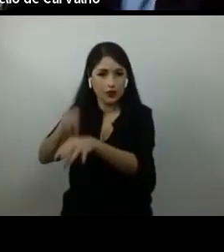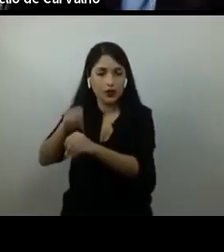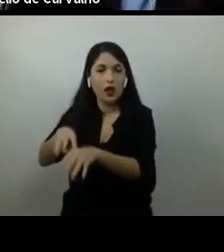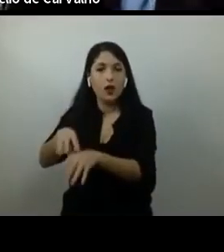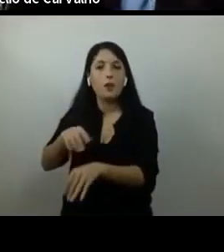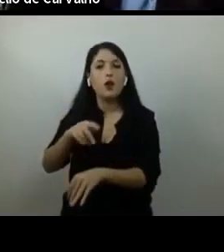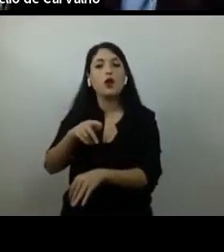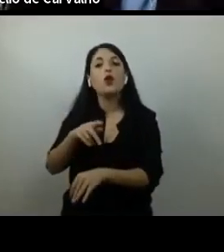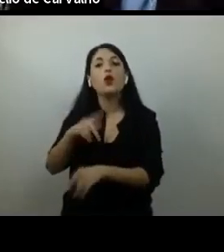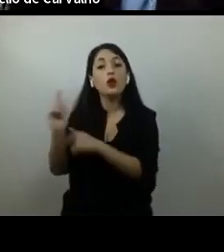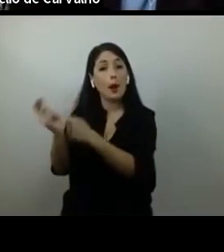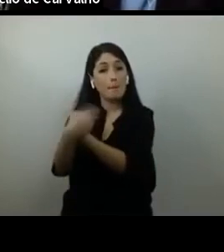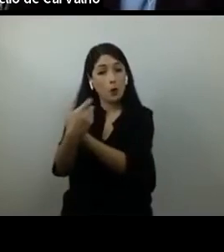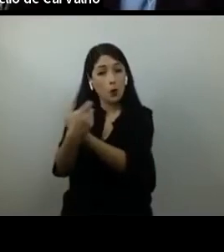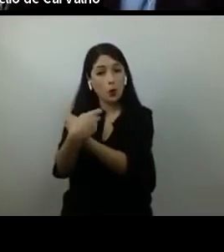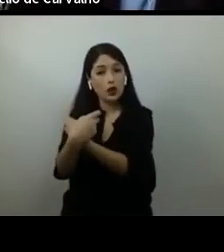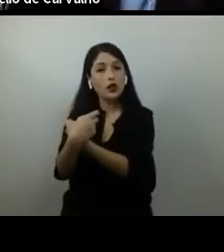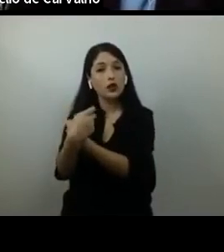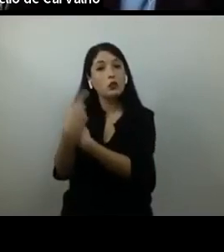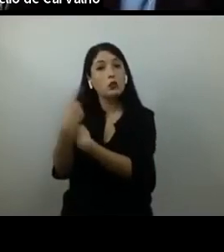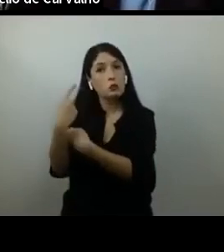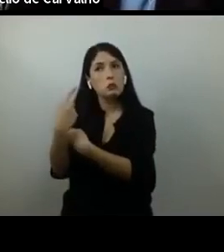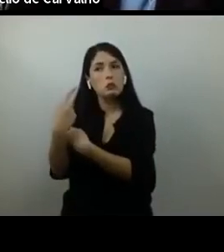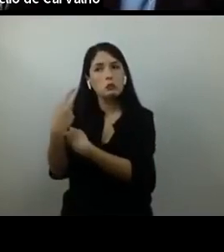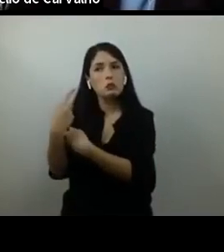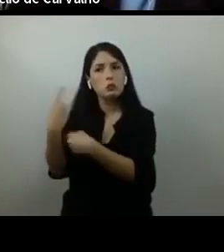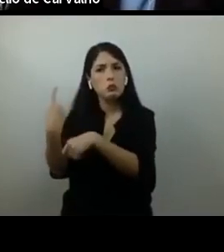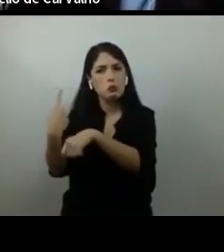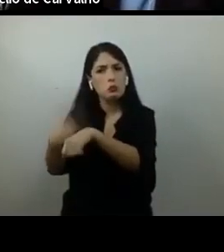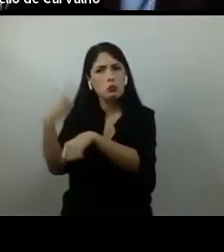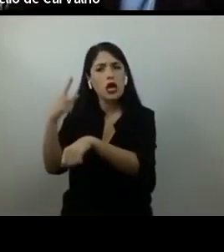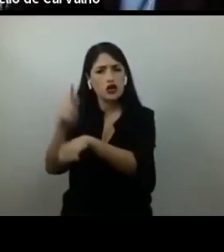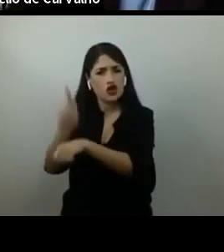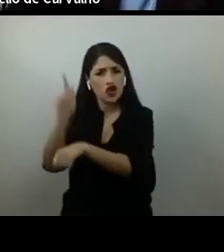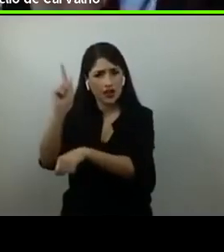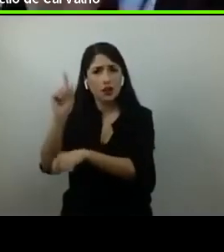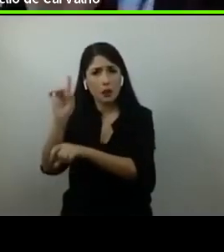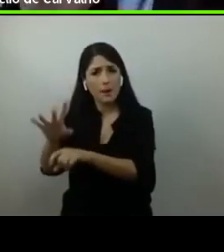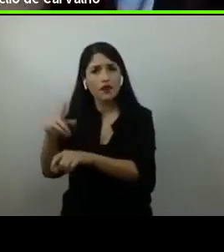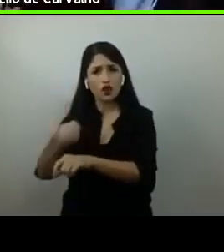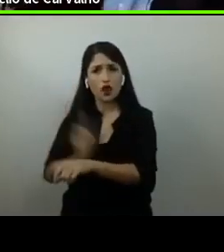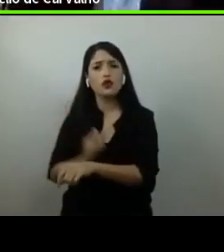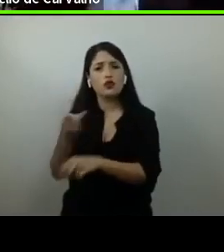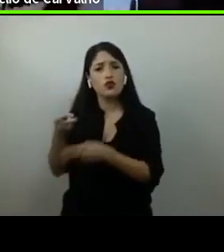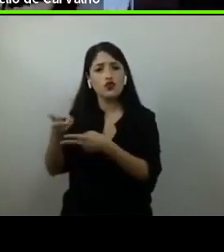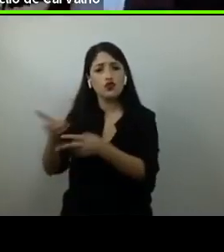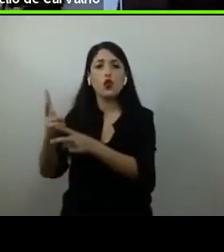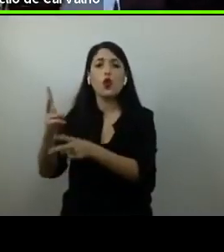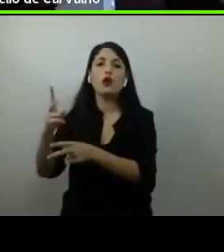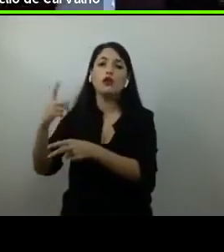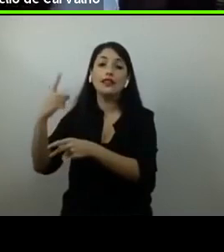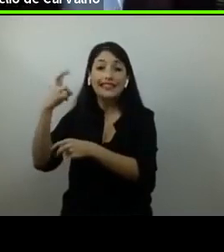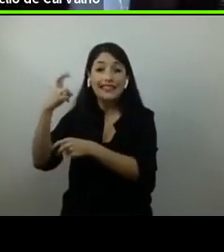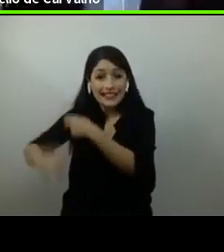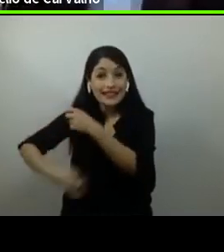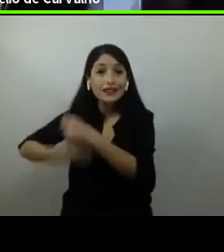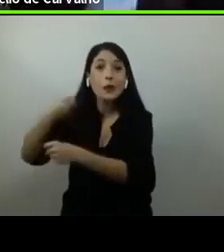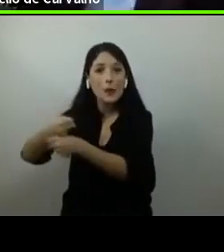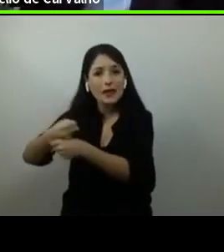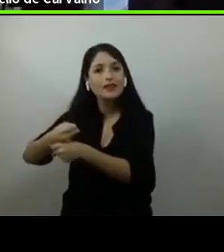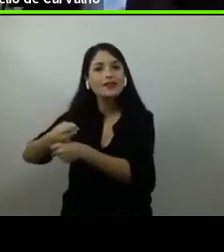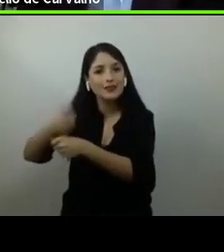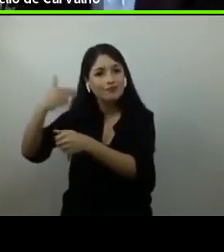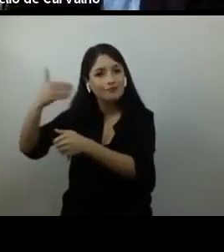por uma gestão, mas a gente ficou lá no Grupo Ethos, foram umas quatro gestões seguidas, né, Marco? Estamos 5 anos. E 5 anos seguidos, é